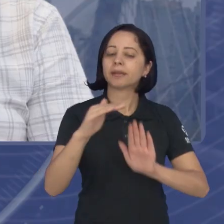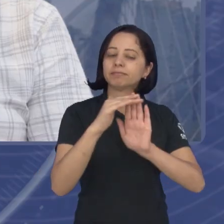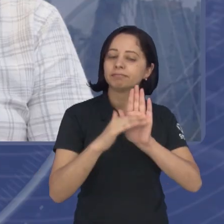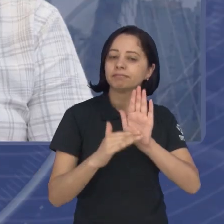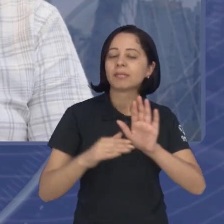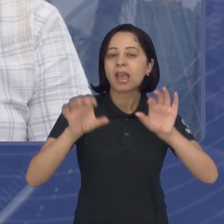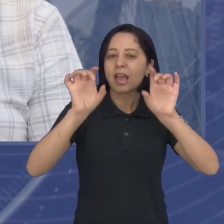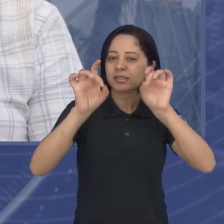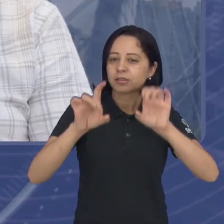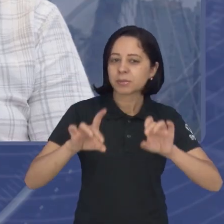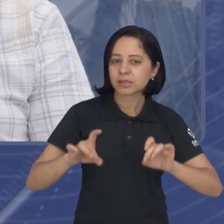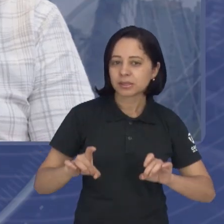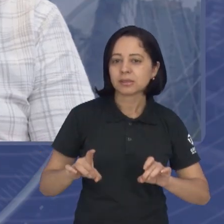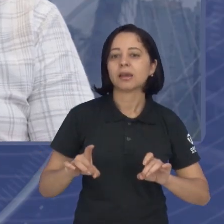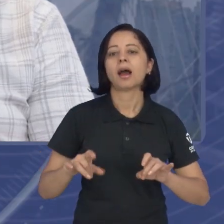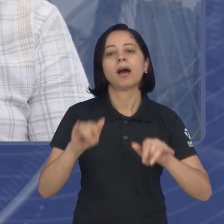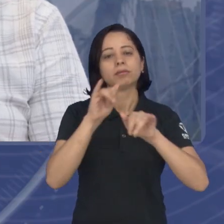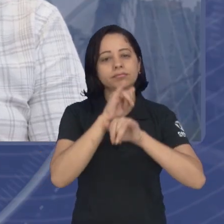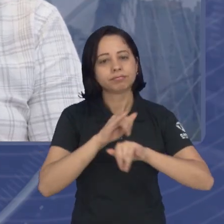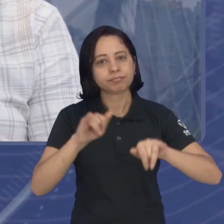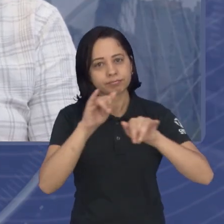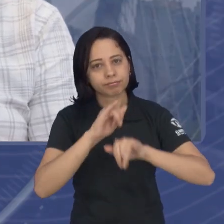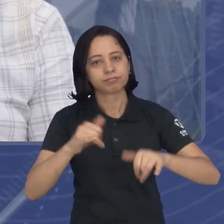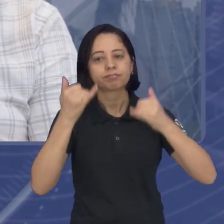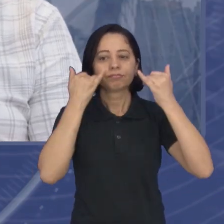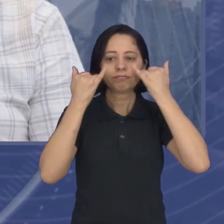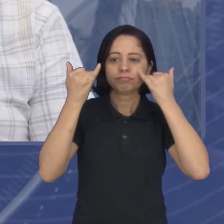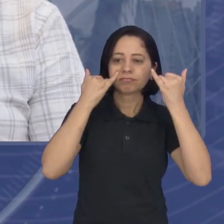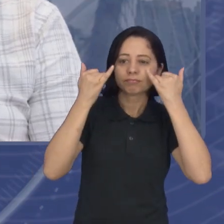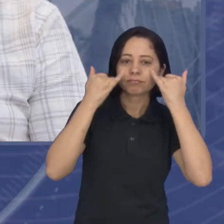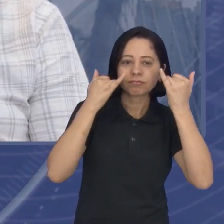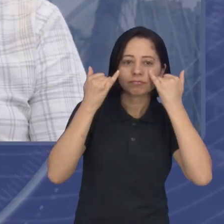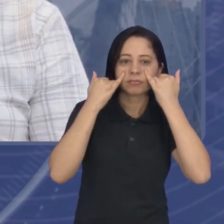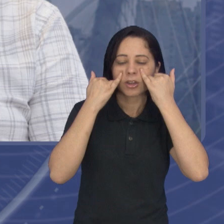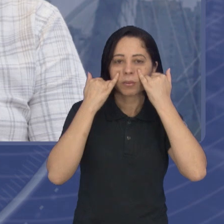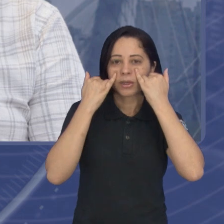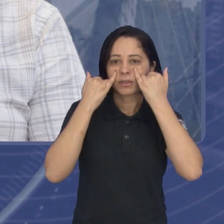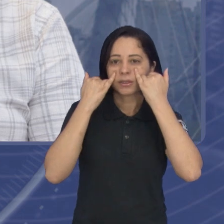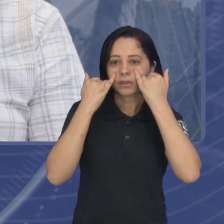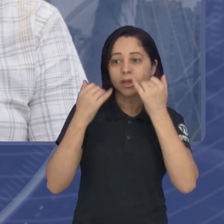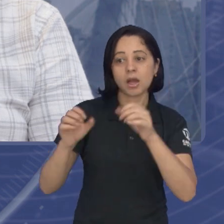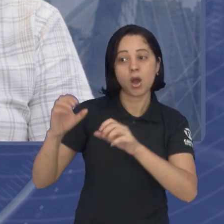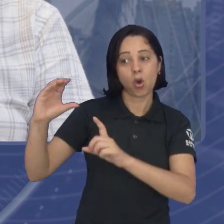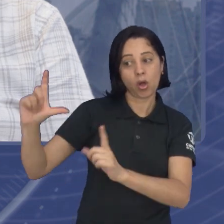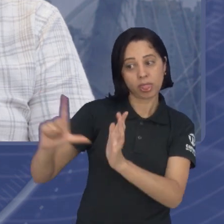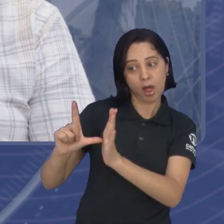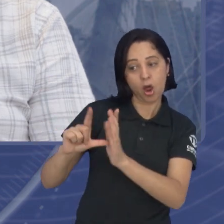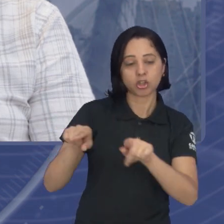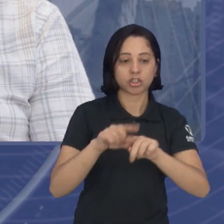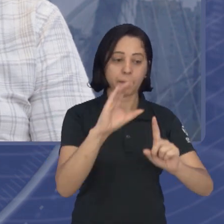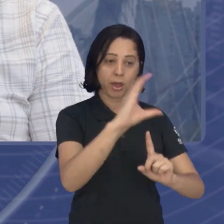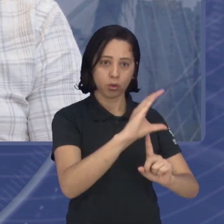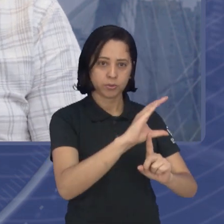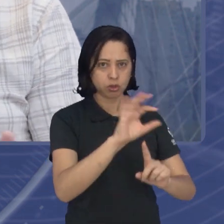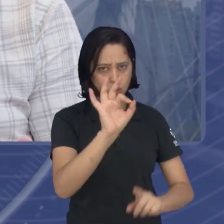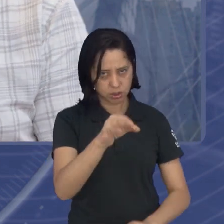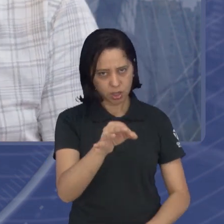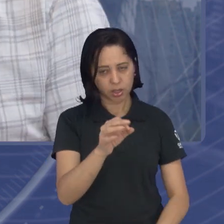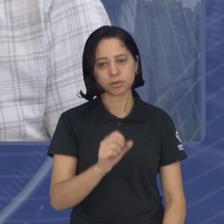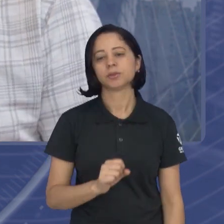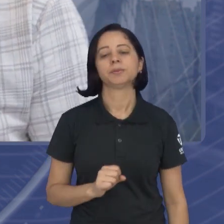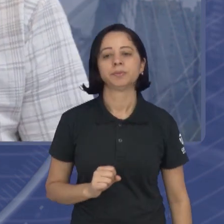especial, intensificam as informações, tanto para lojista e consumidor nesse sentido? Sim.